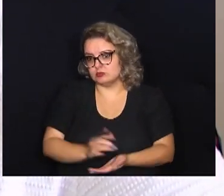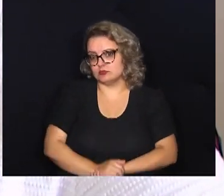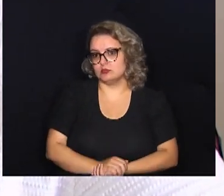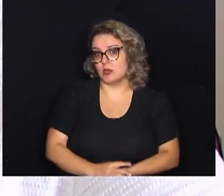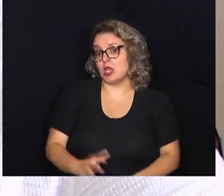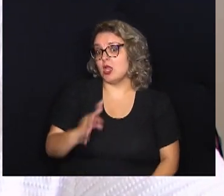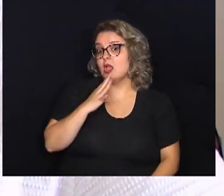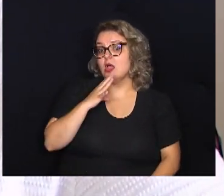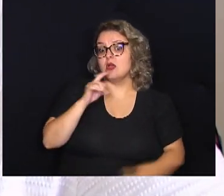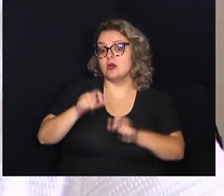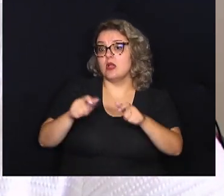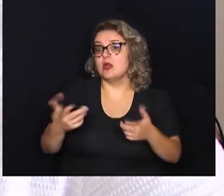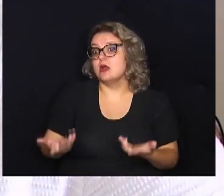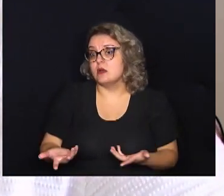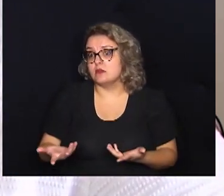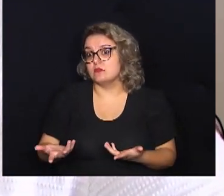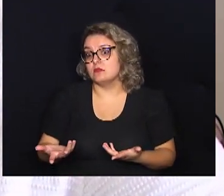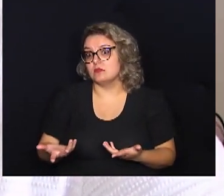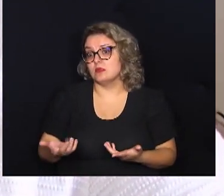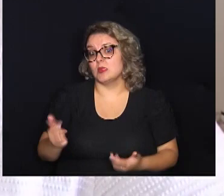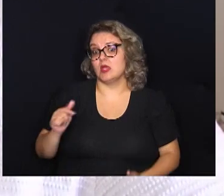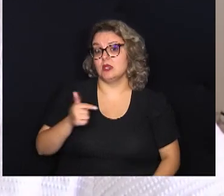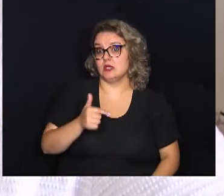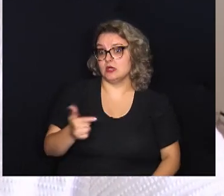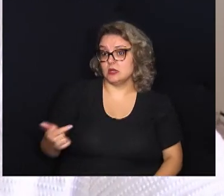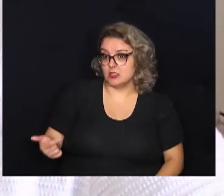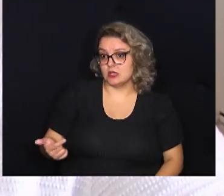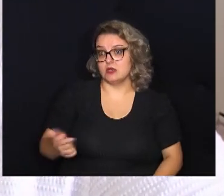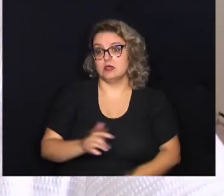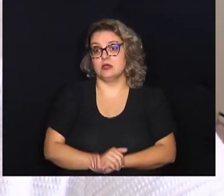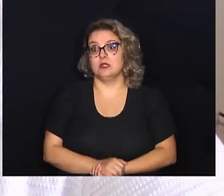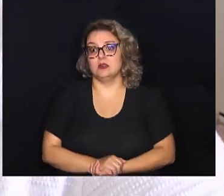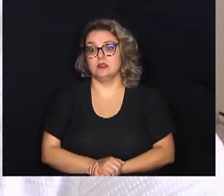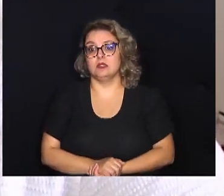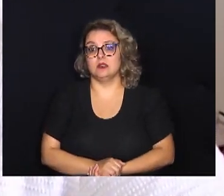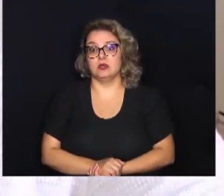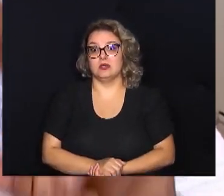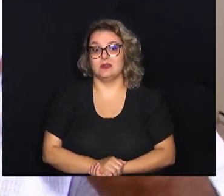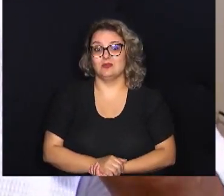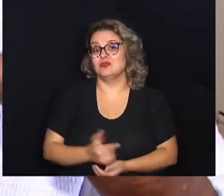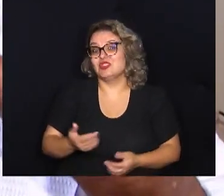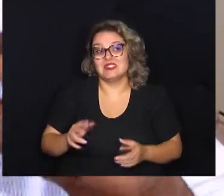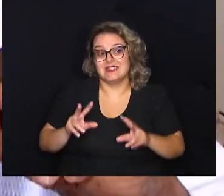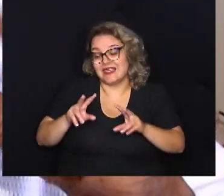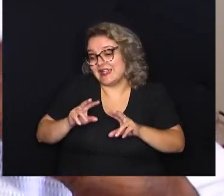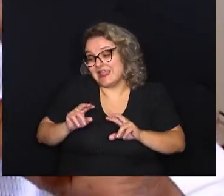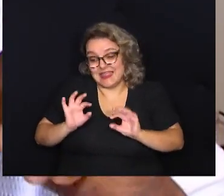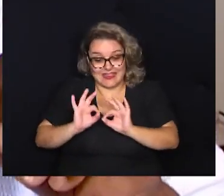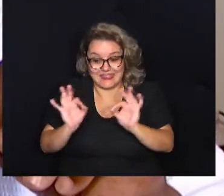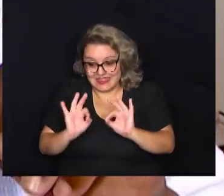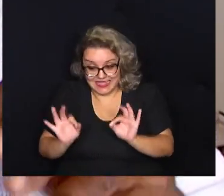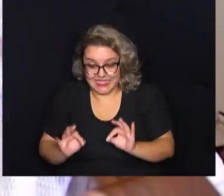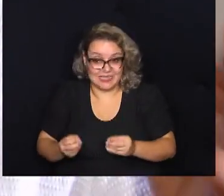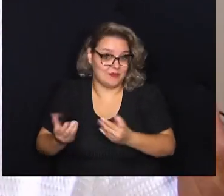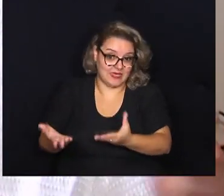conhecia o pessoal, e o pessoal, como não tinha essa carência, essa deficiência e esse racismo, entre aspas, eles